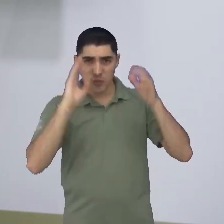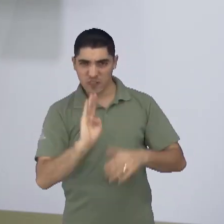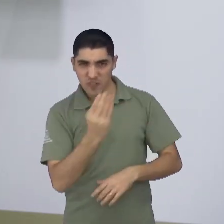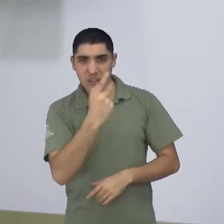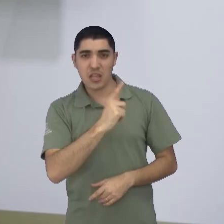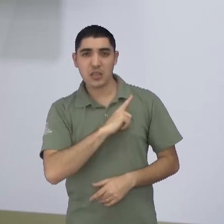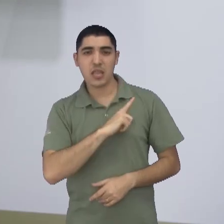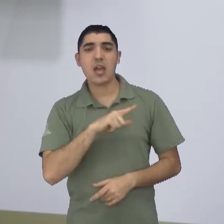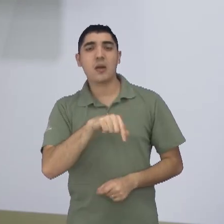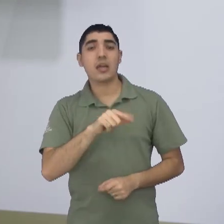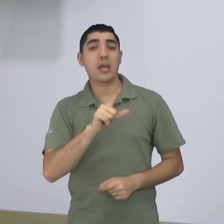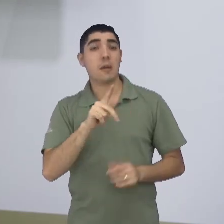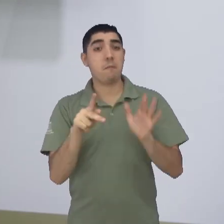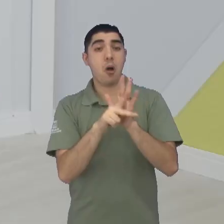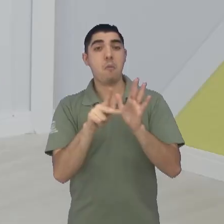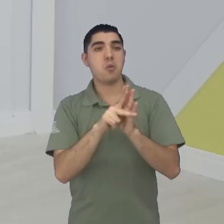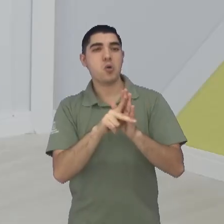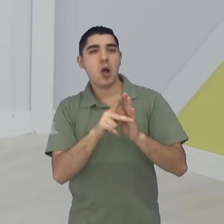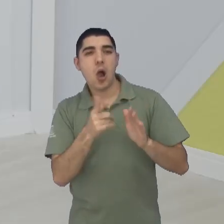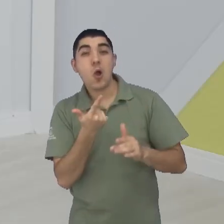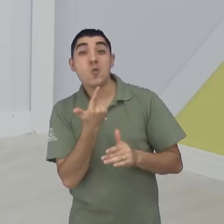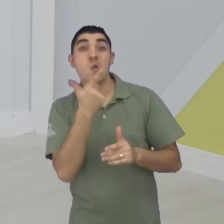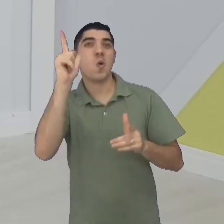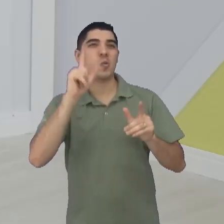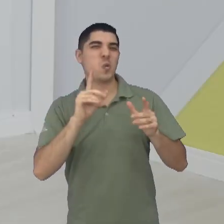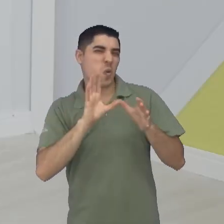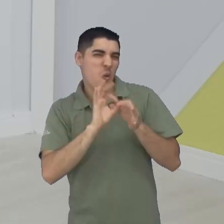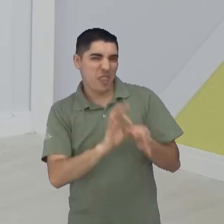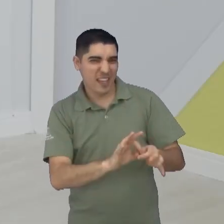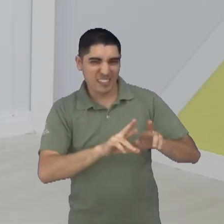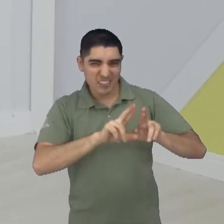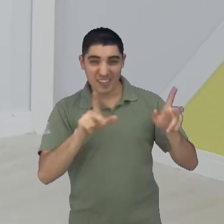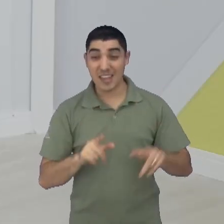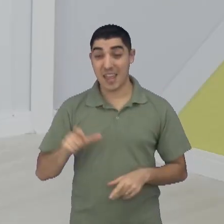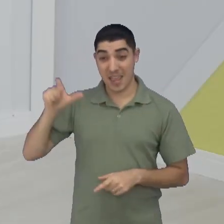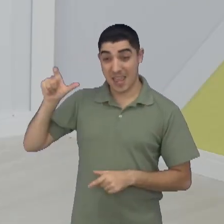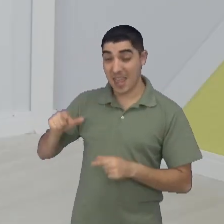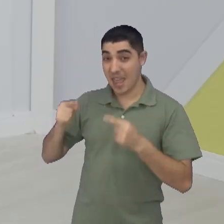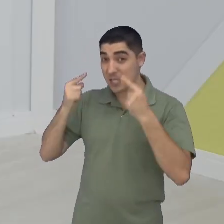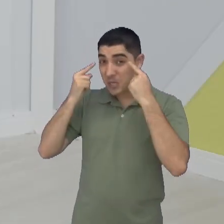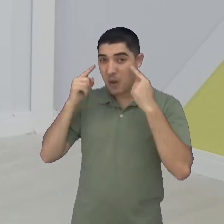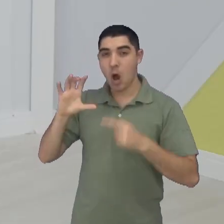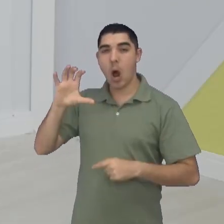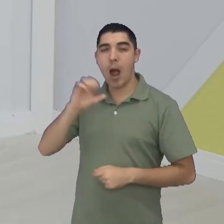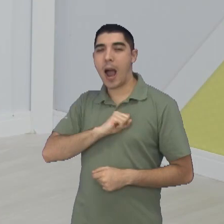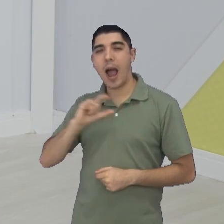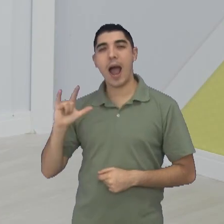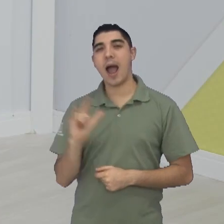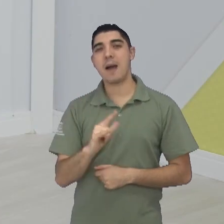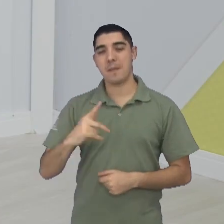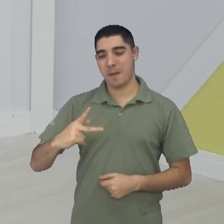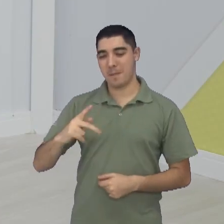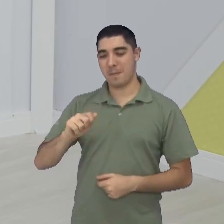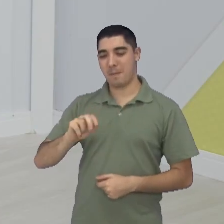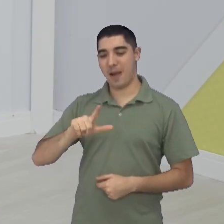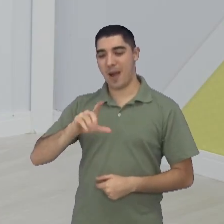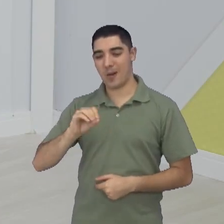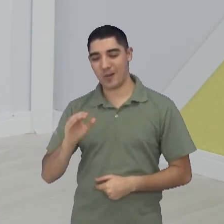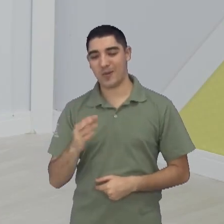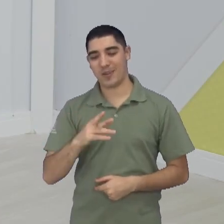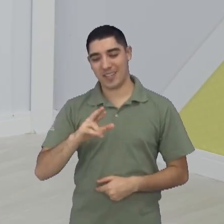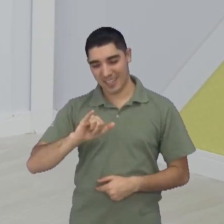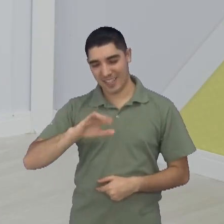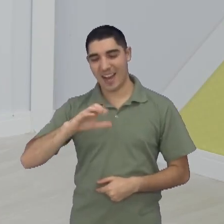também, ele queria dar esse gancho para você. Entendi, o nosso japonês do áudio, que é o maior fã do Paulo Ricardo, depois da minha mãe. Além do Paulo, quem